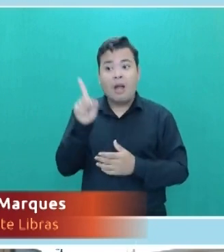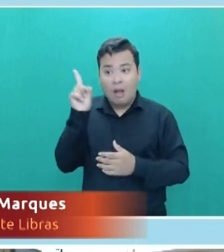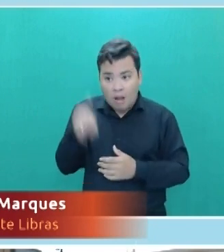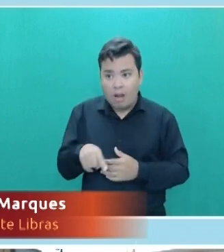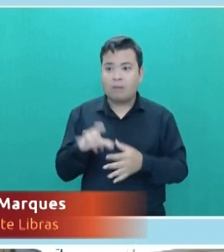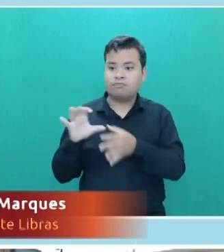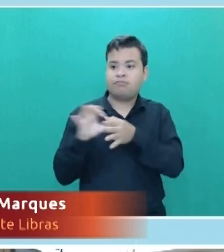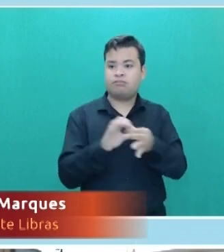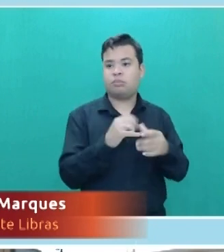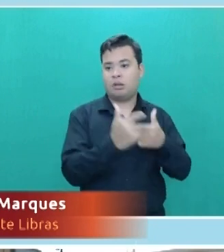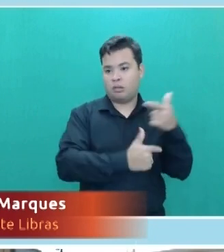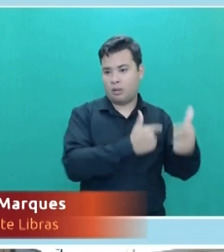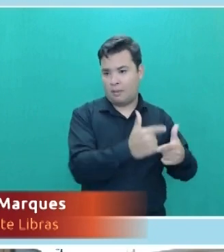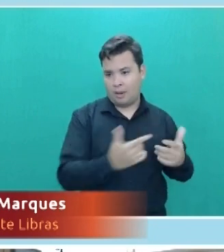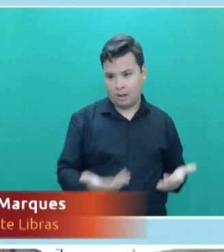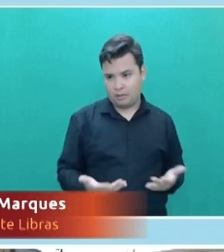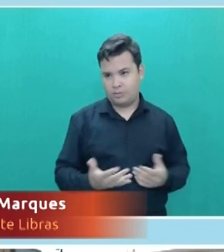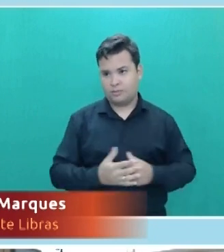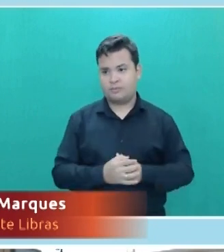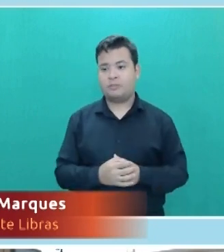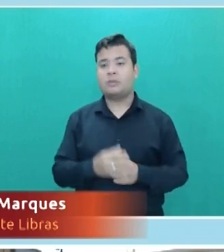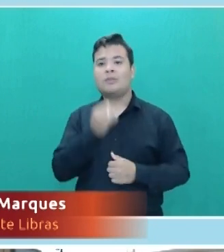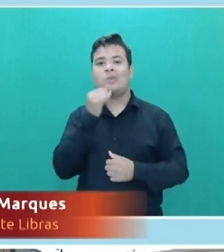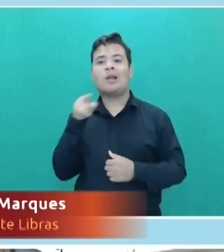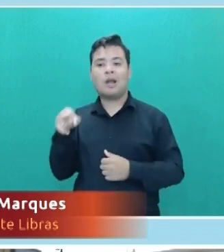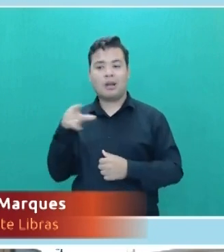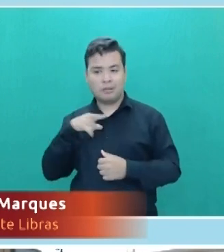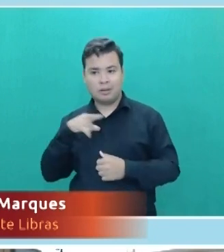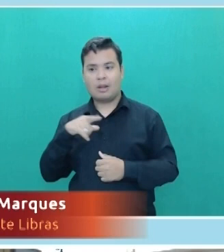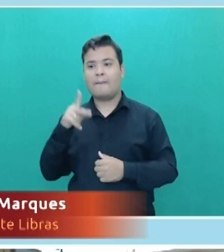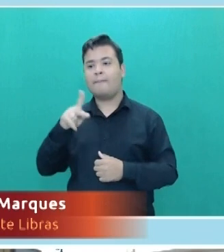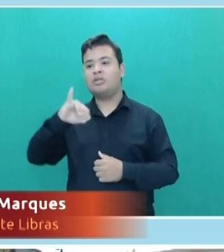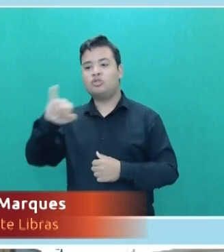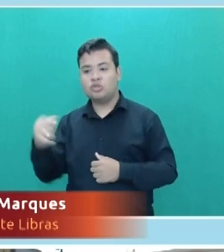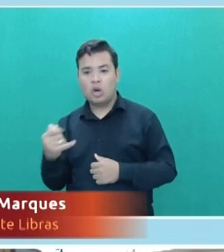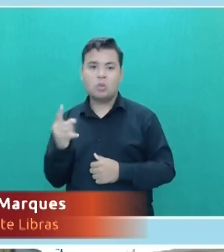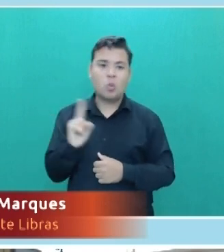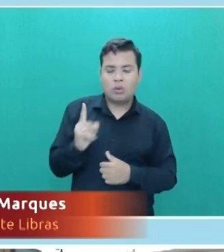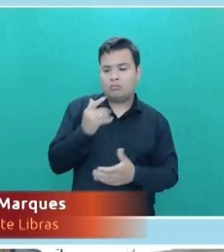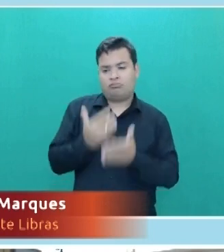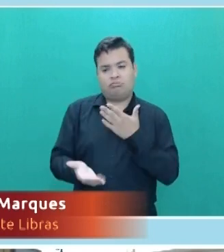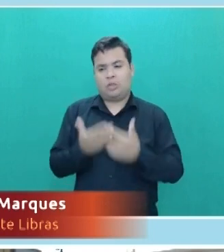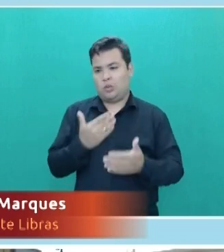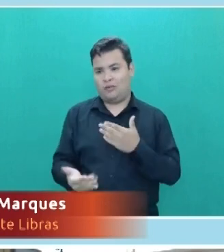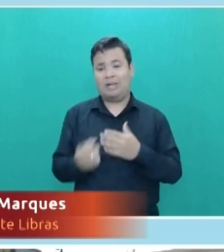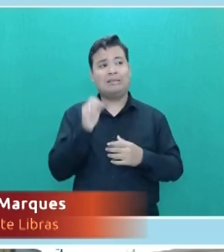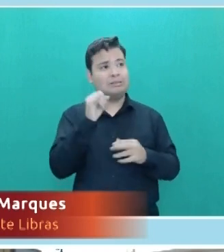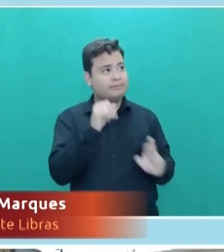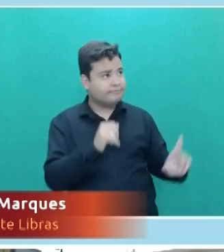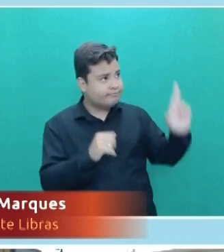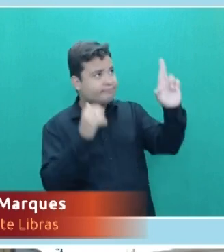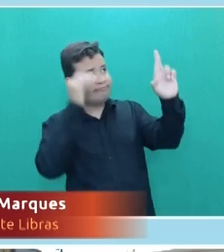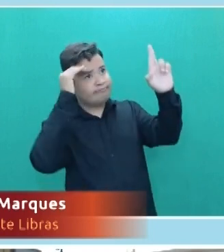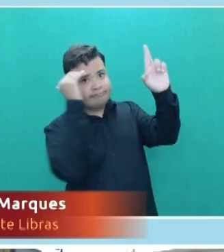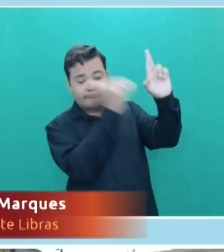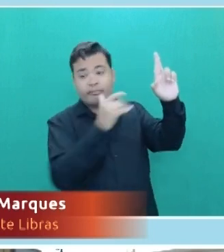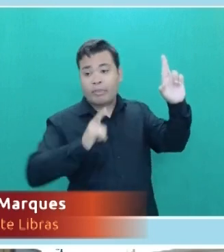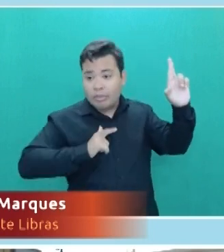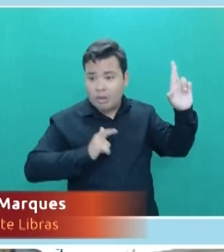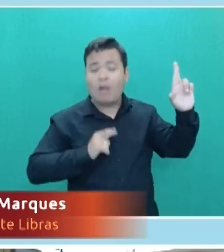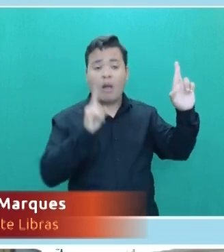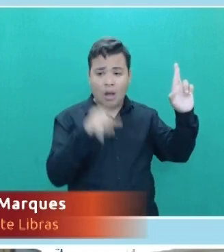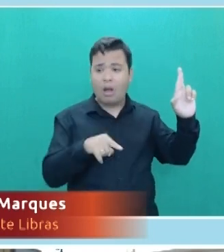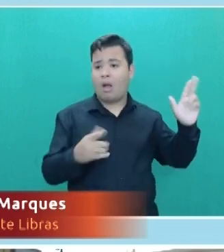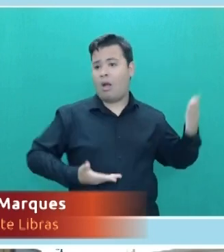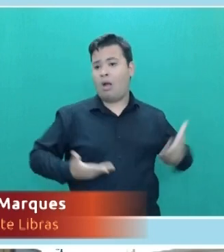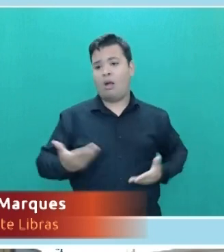ou ele é um colaborador. Ele é um empregado. Então, não importa a forma como a gente apresente isso, se houver